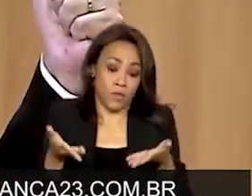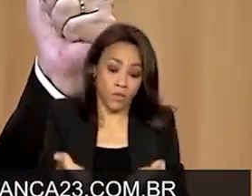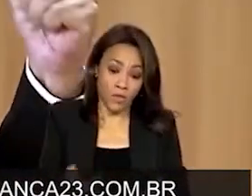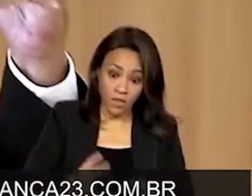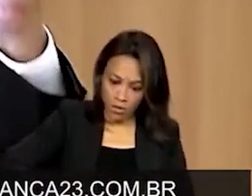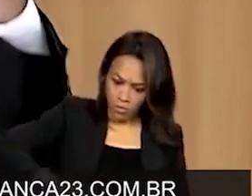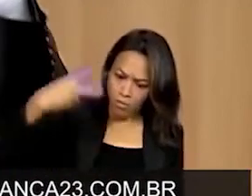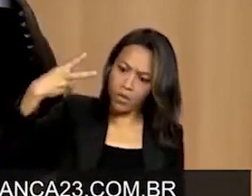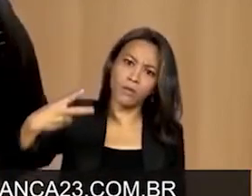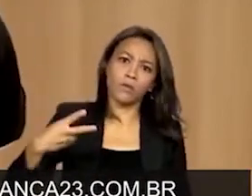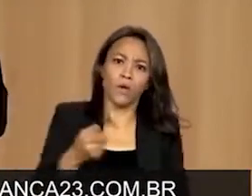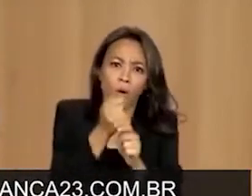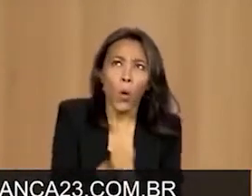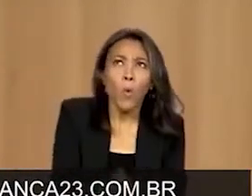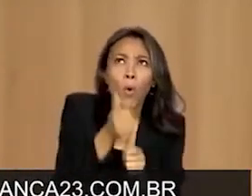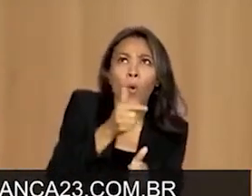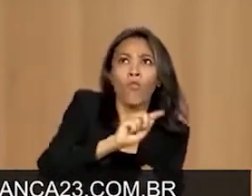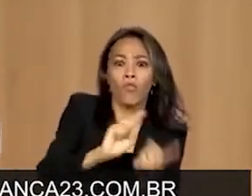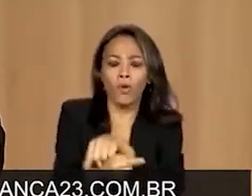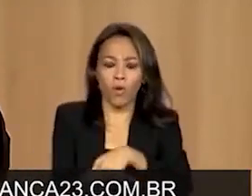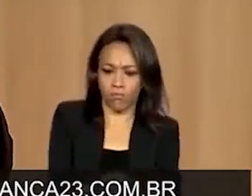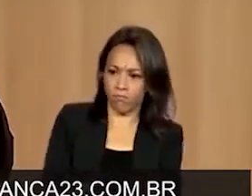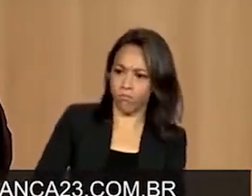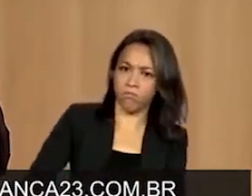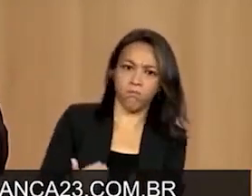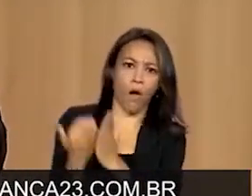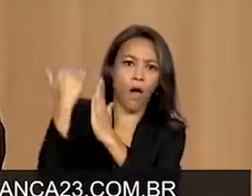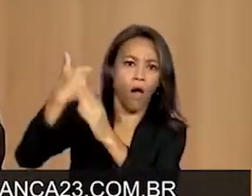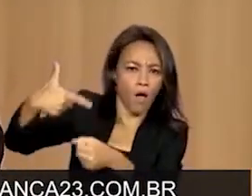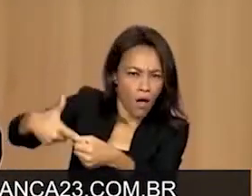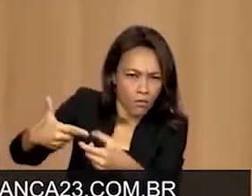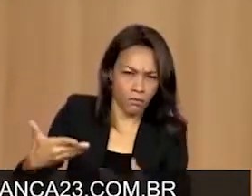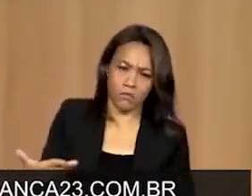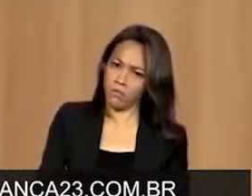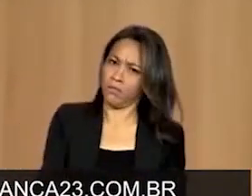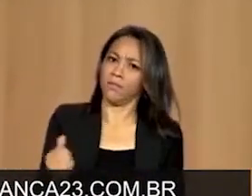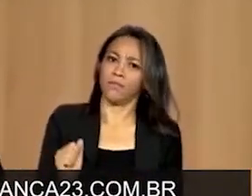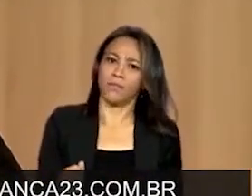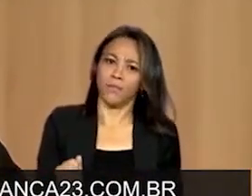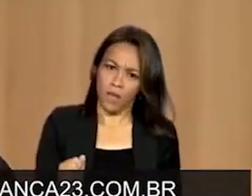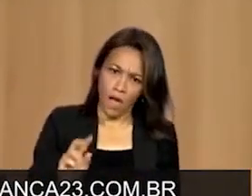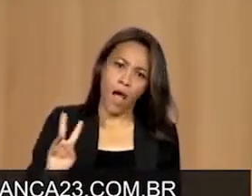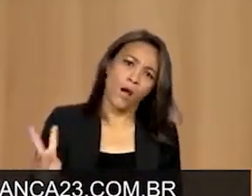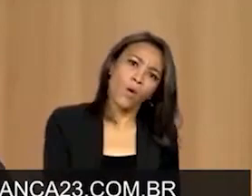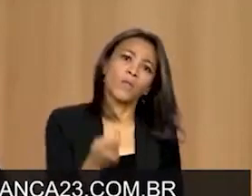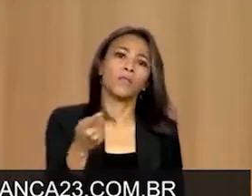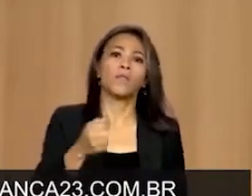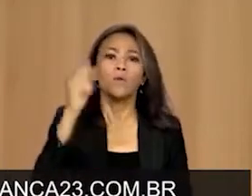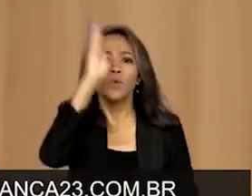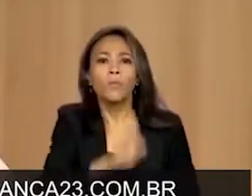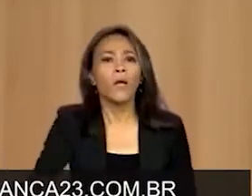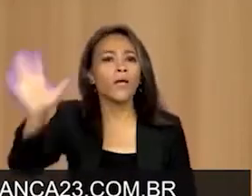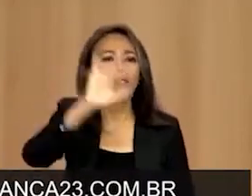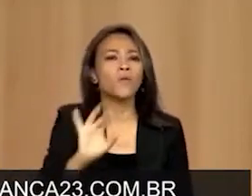virada do ano continua sendo um episódio nacional ou tornou-se um episódio localizado?